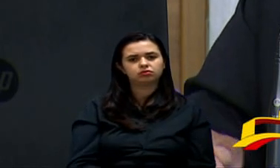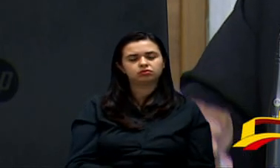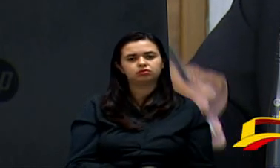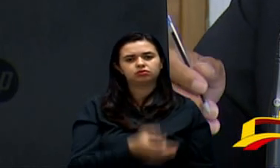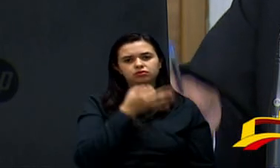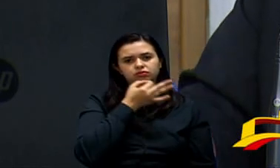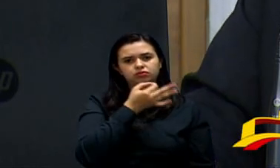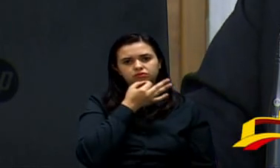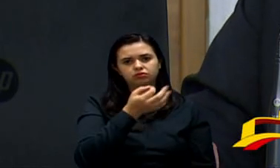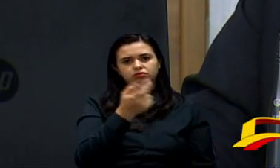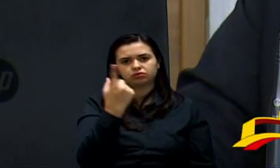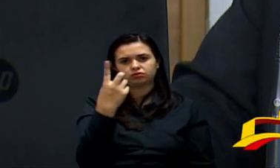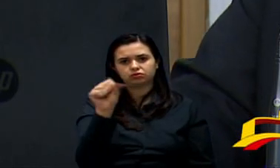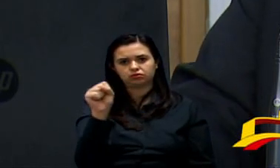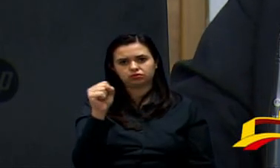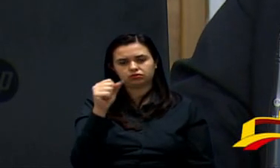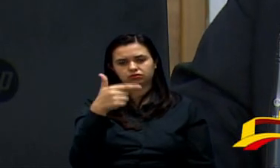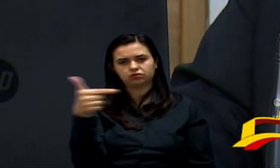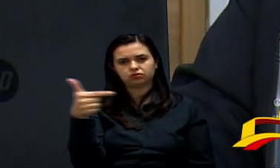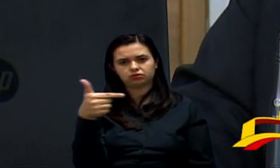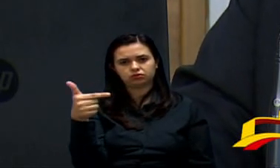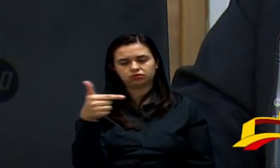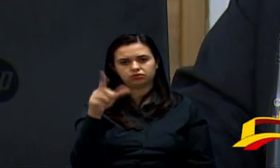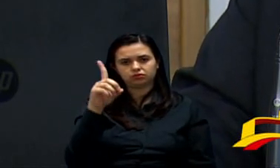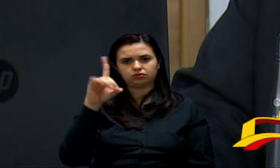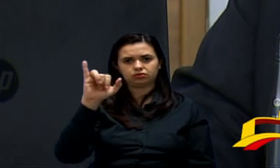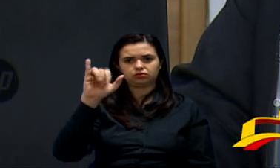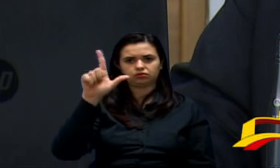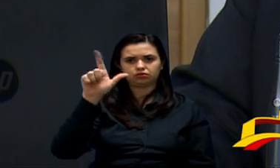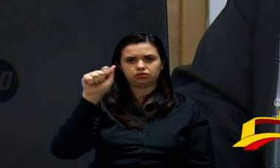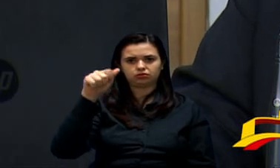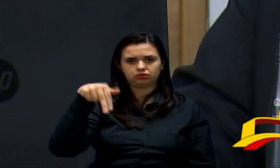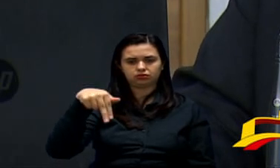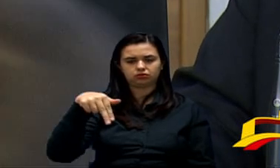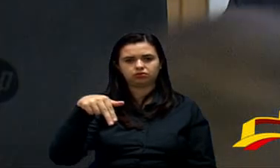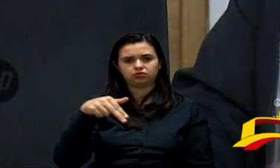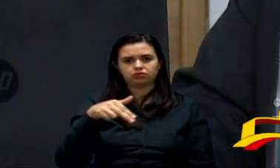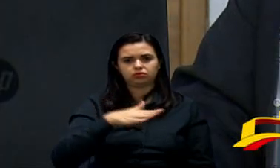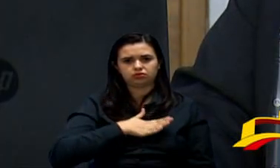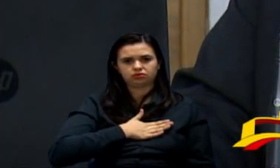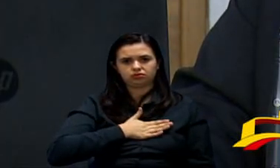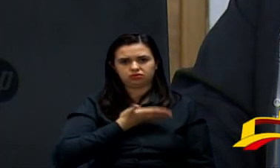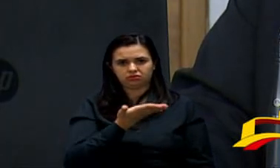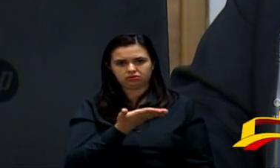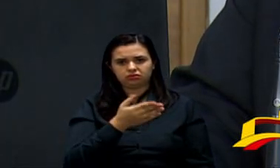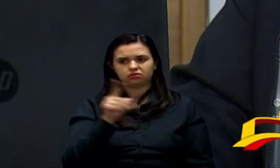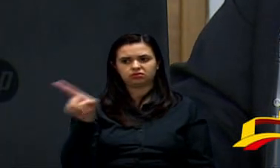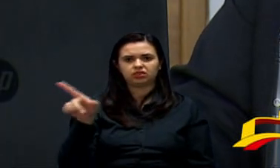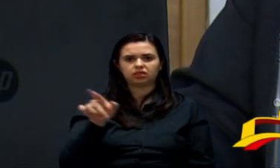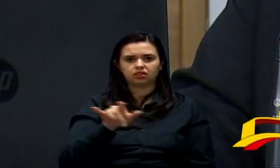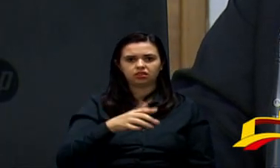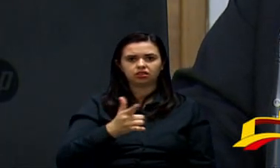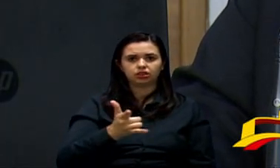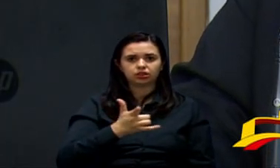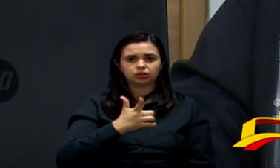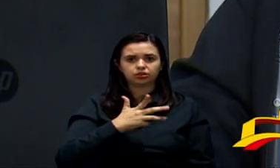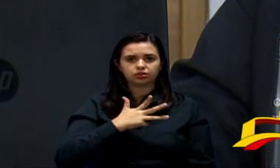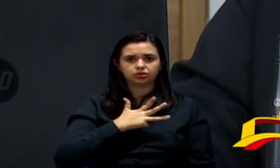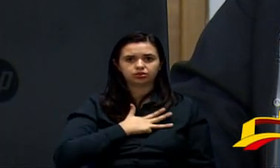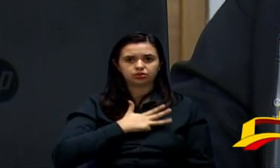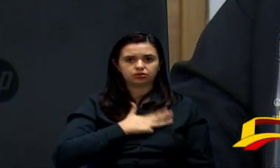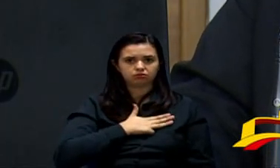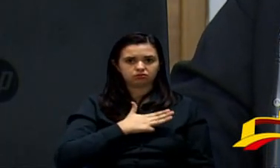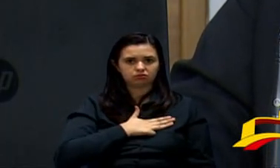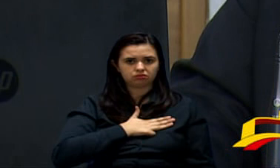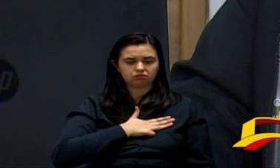Moção 1822, do vereador Dylan, manifesta repúdio ao ex-presidente Luiz Inácio Lula da Silva,